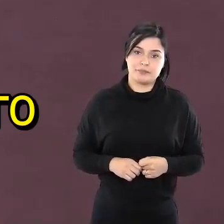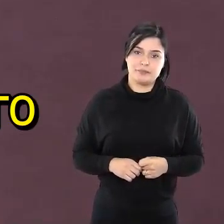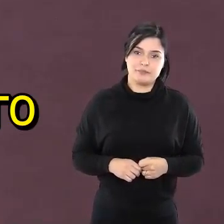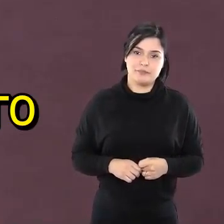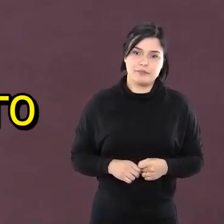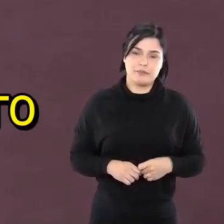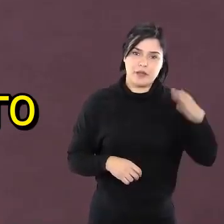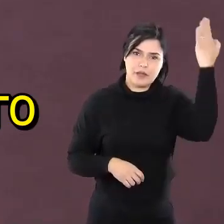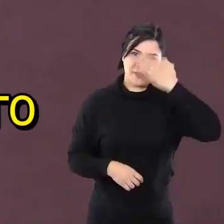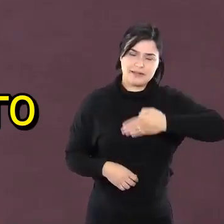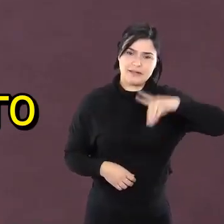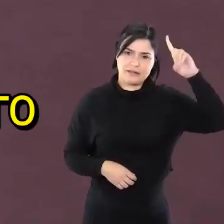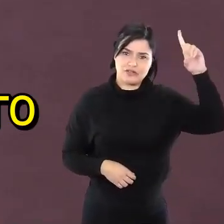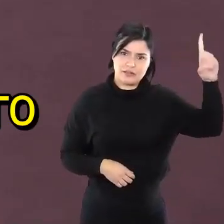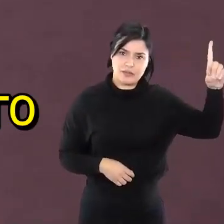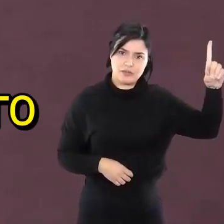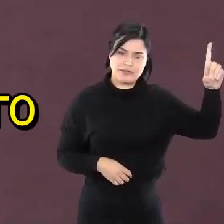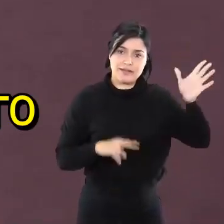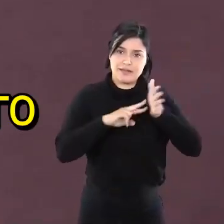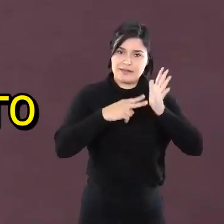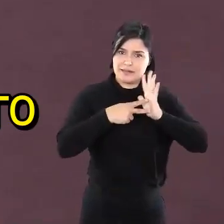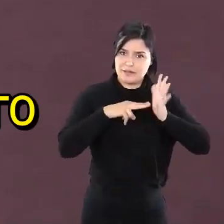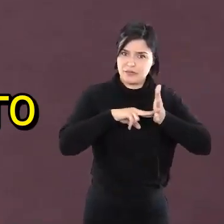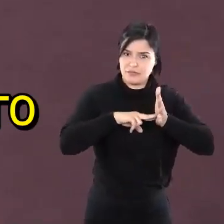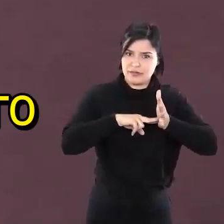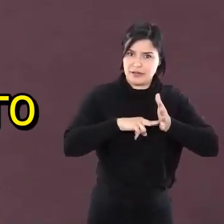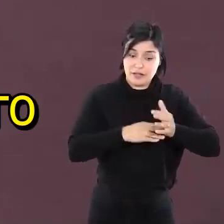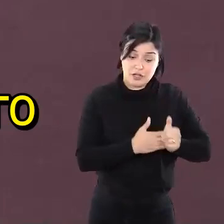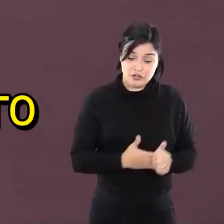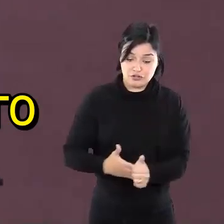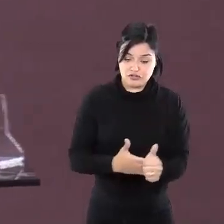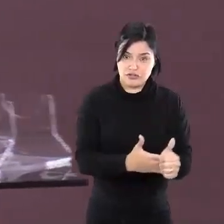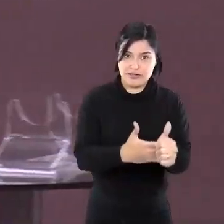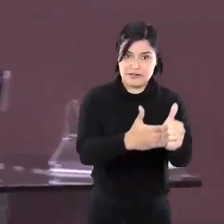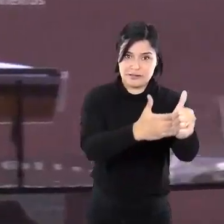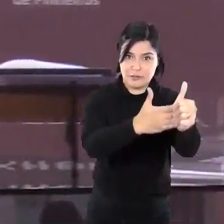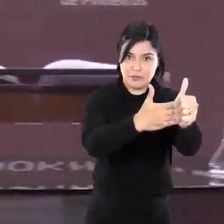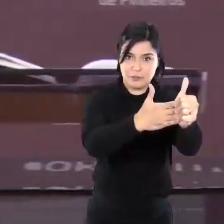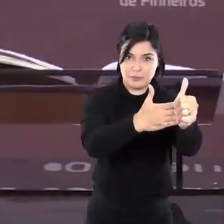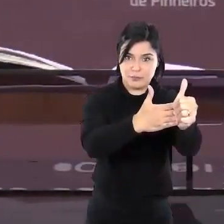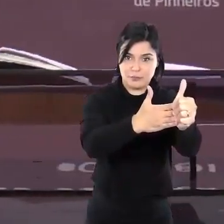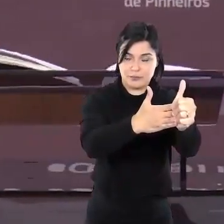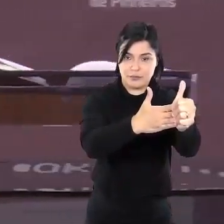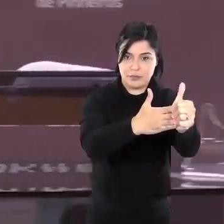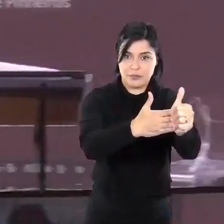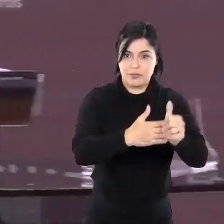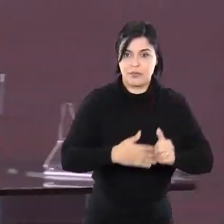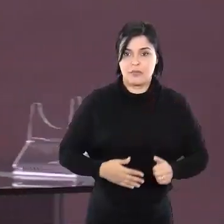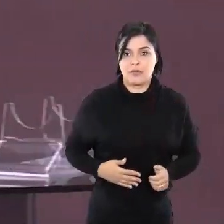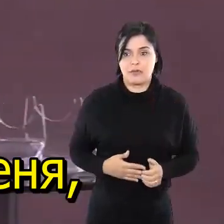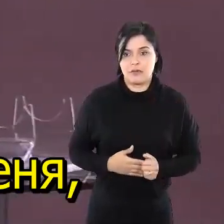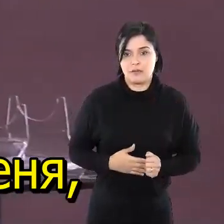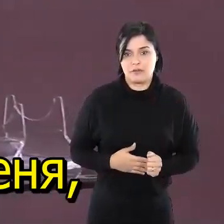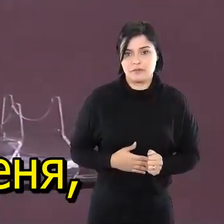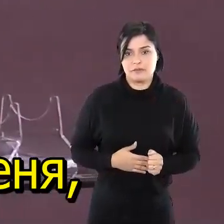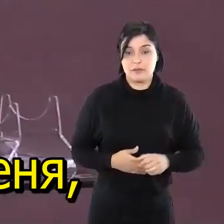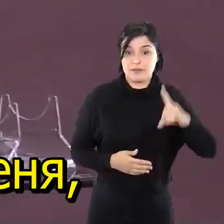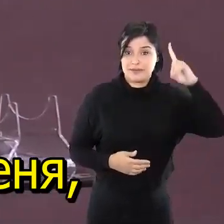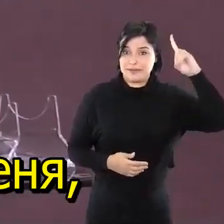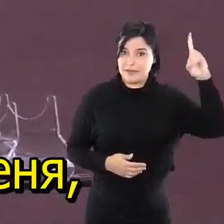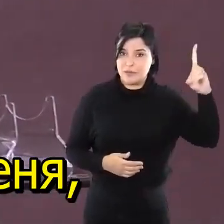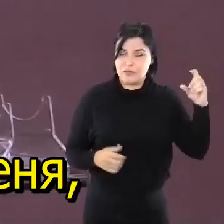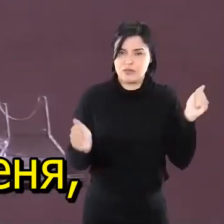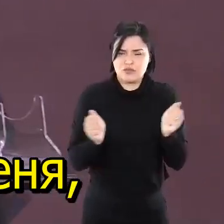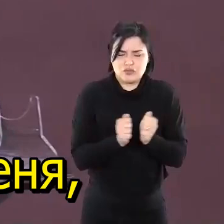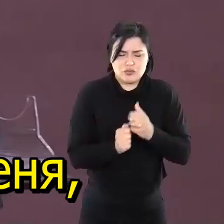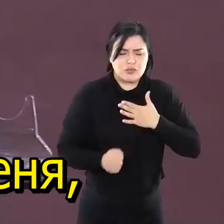A presença de Deus, em primeiro lugar, significa direção. Direção. Então Deus está